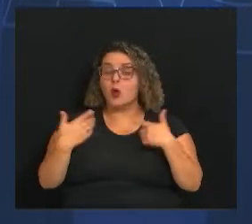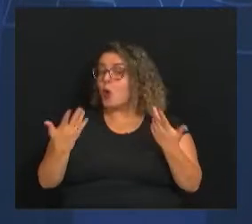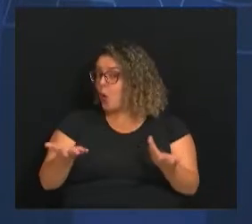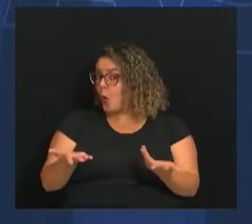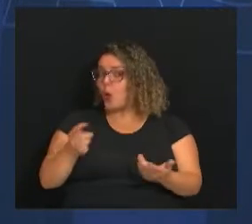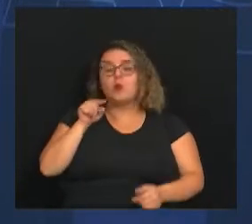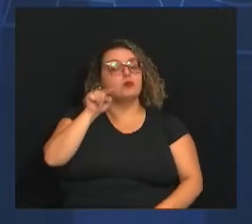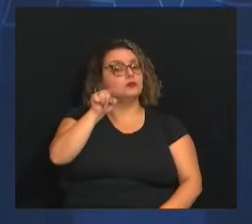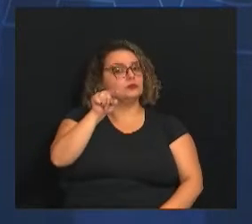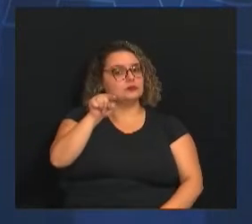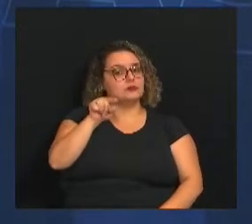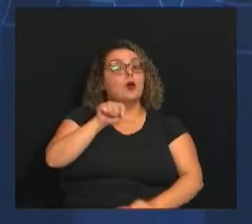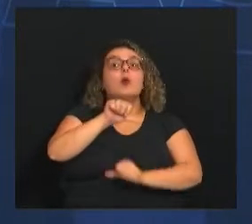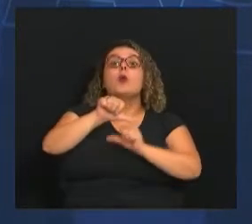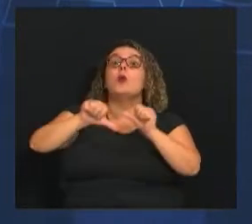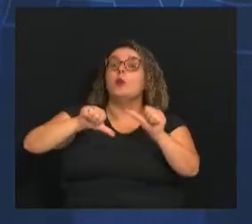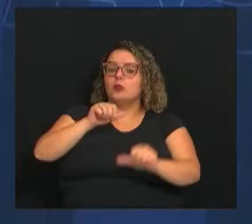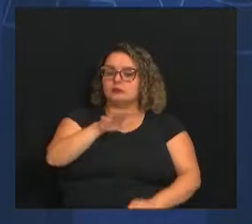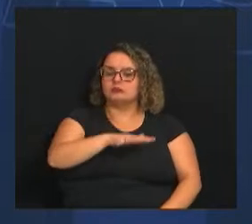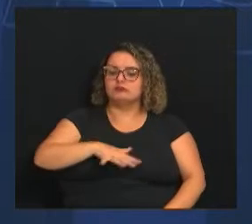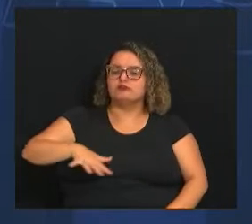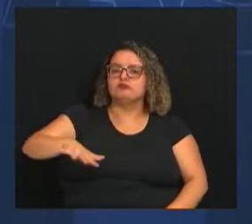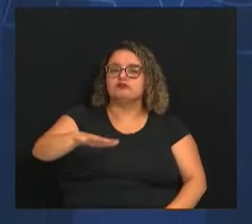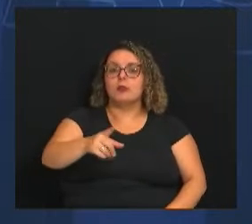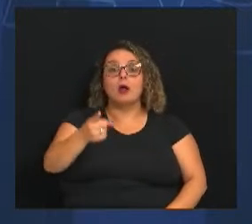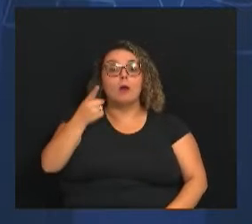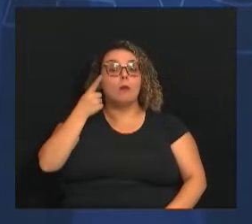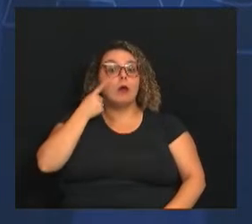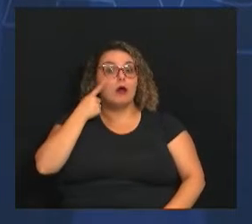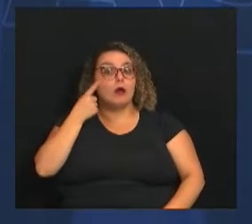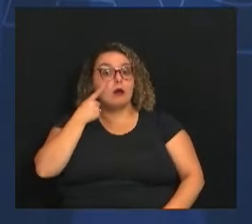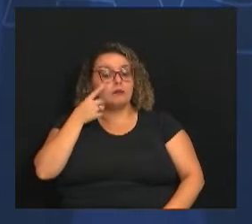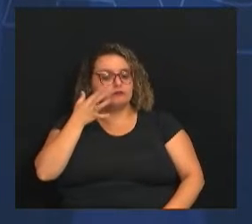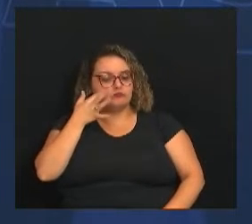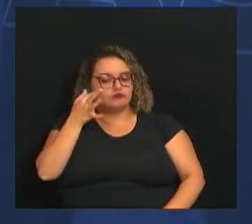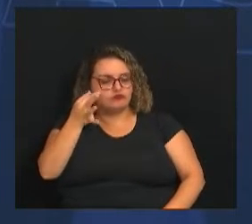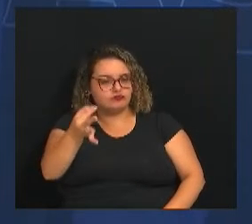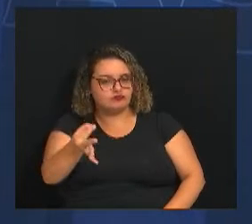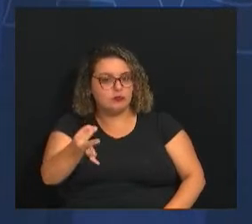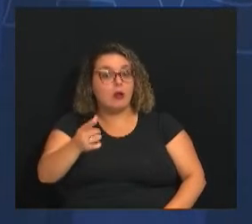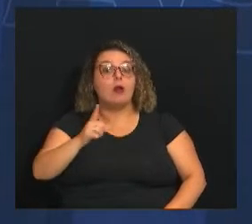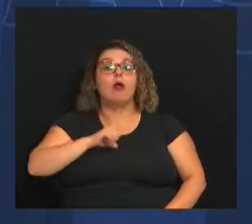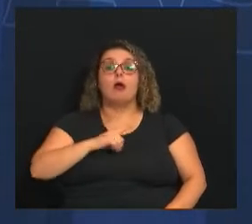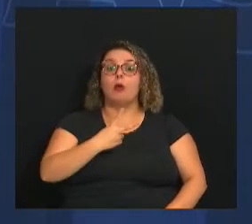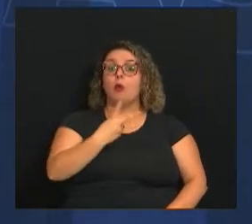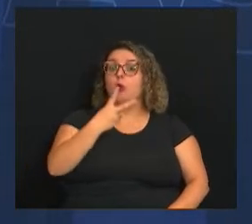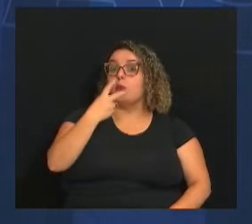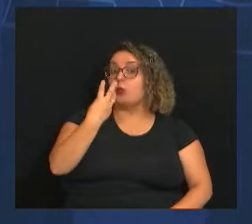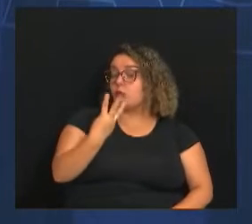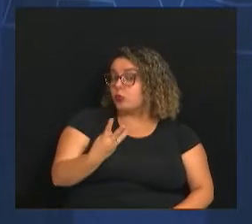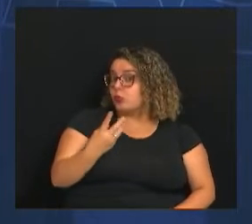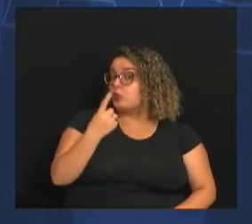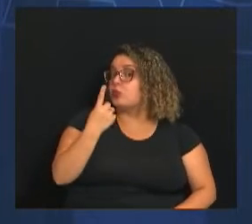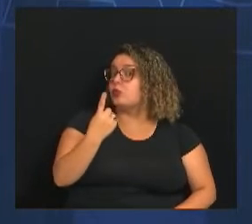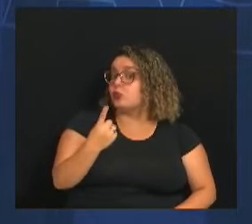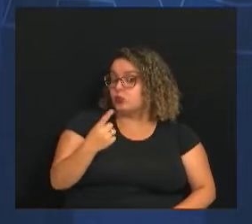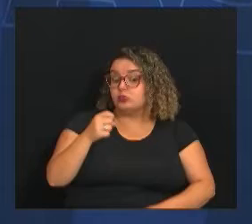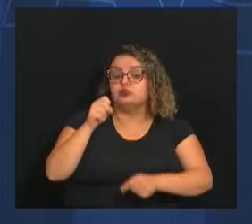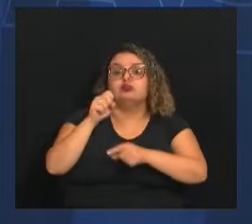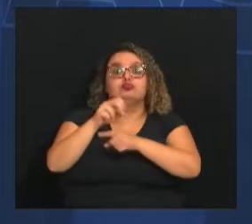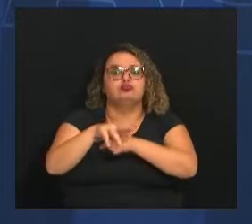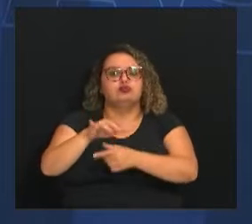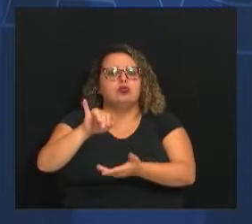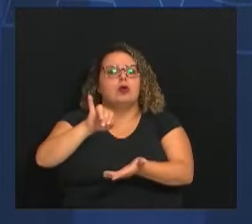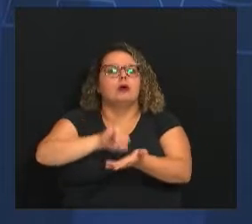você que quer mudar de área, preste atenção, viu? Porque tem 231 vagas no Centro